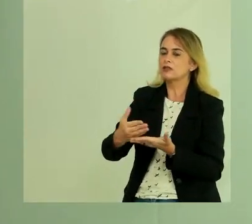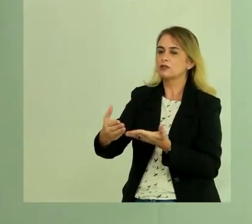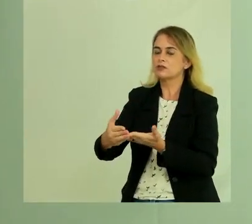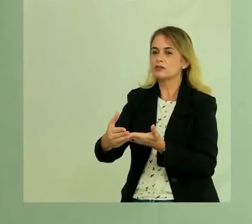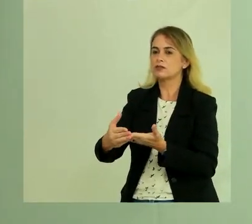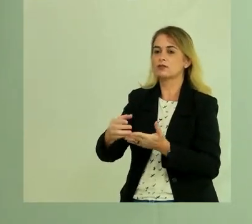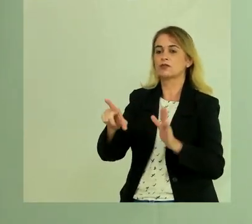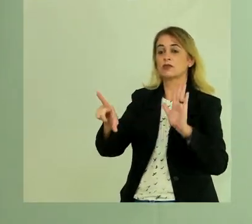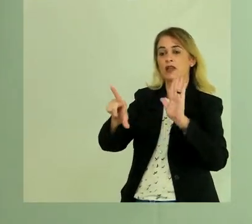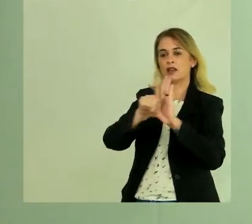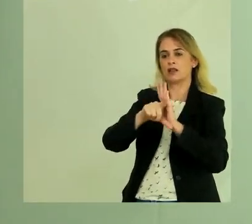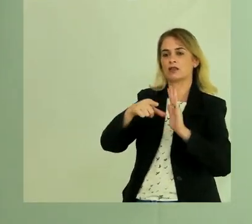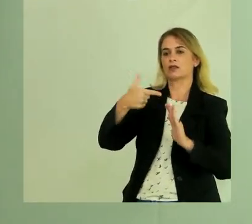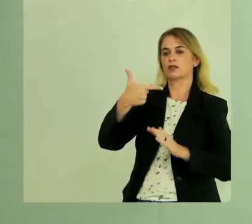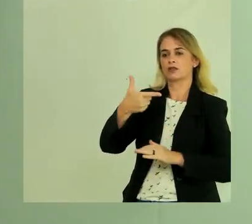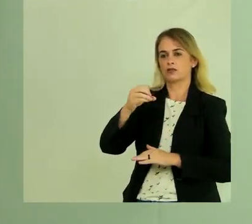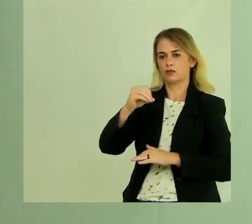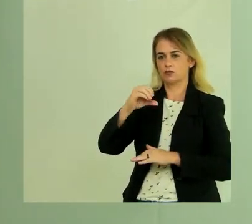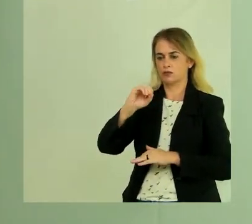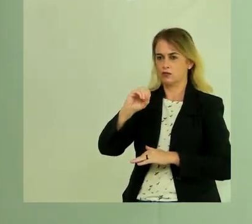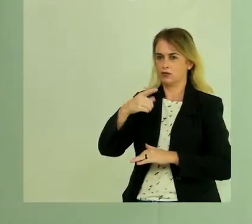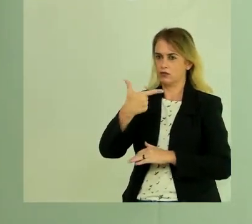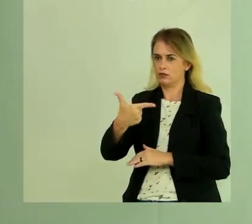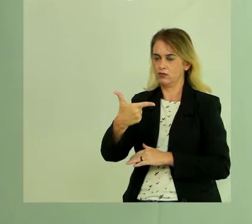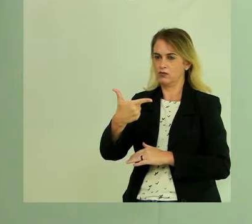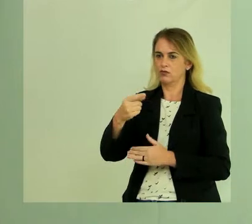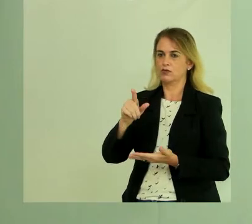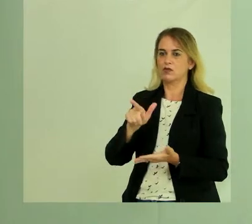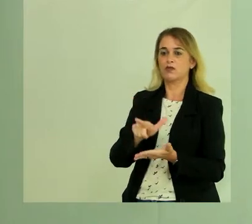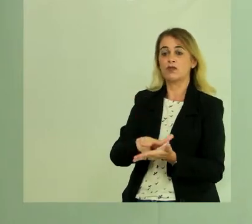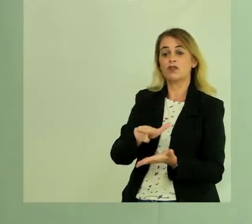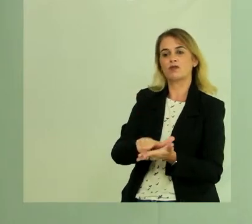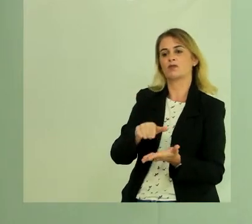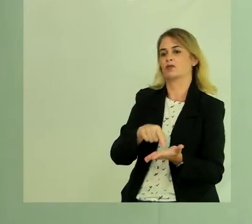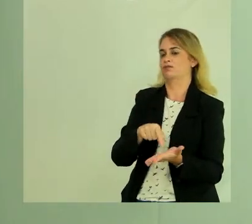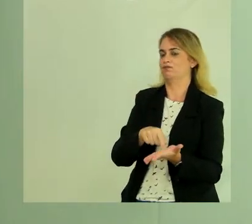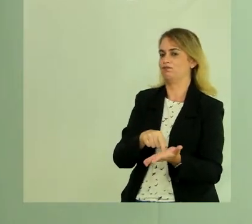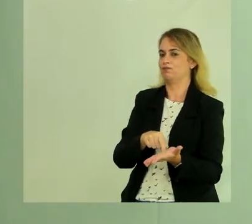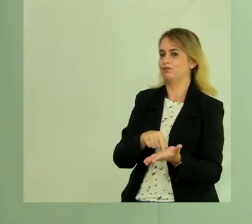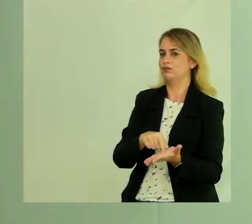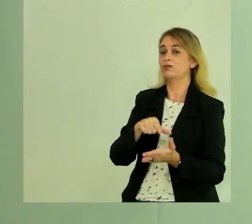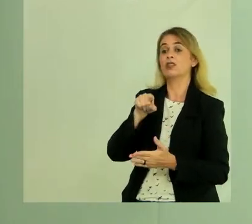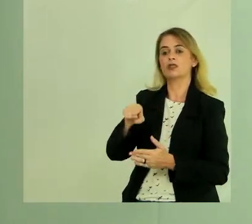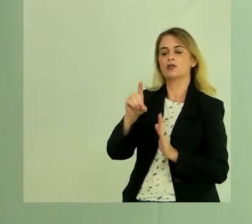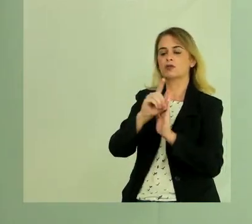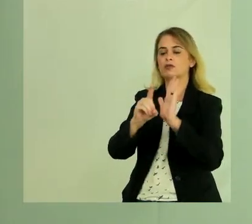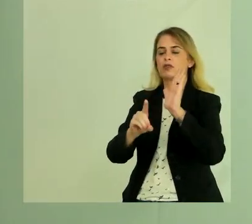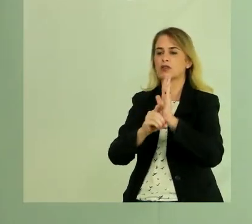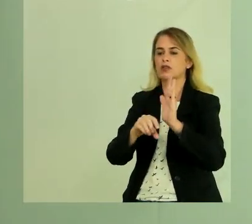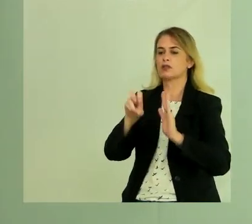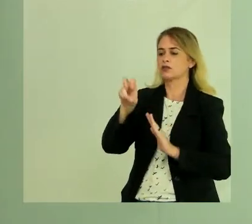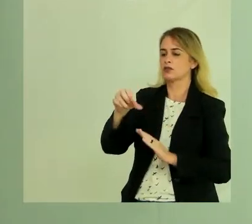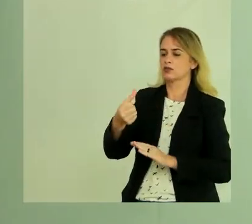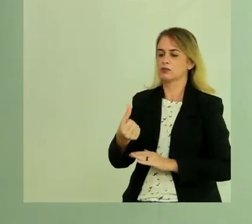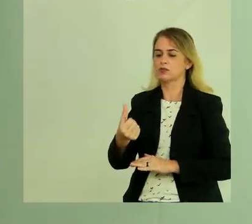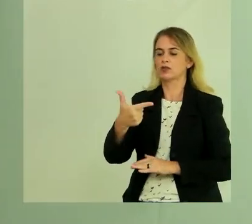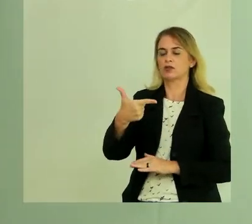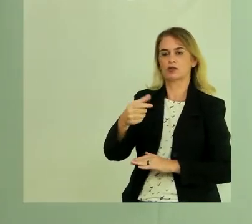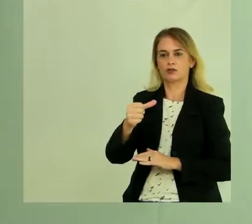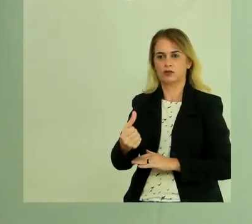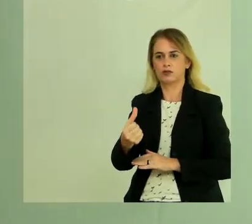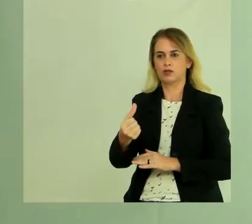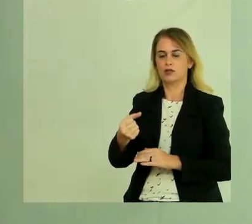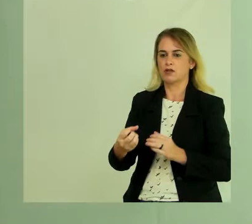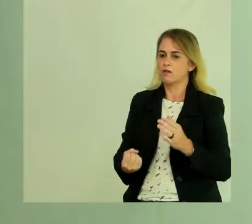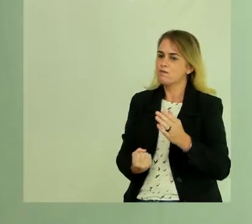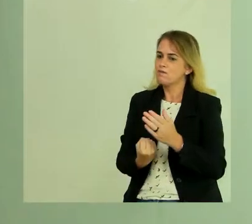de 2002 ficou só no papel. Então, o decreto 5626 ele veio para reforçar essa